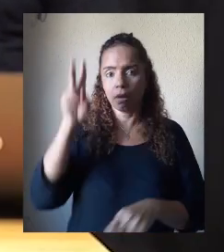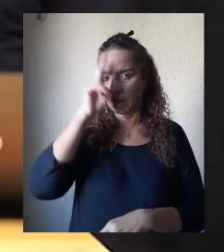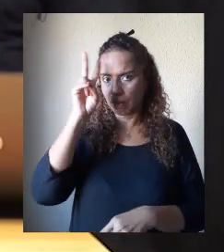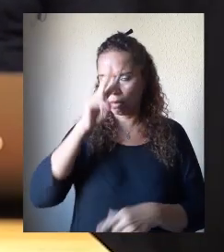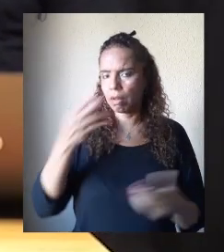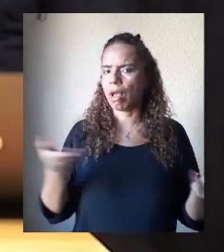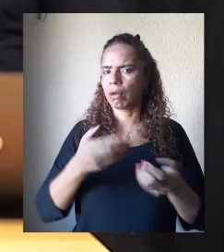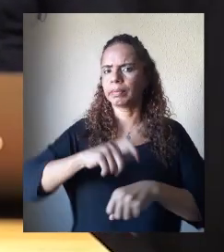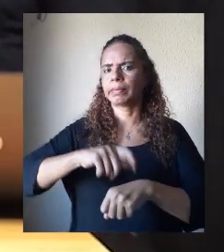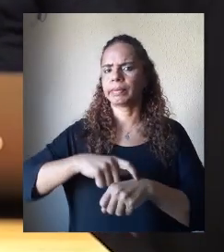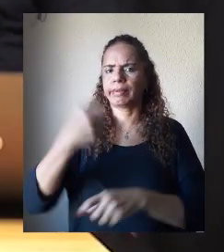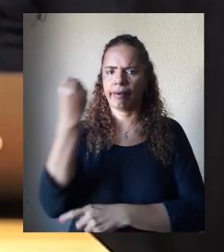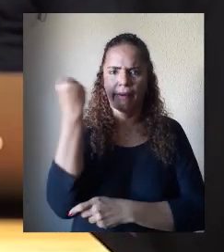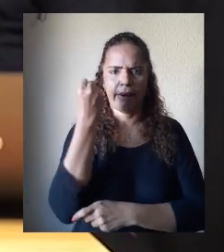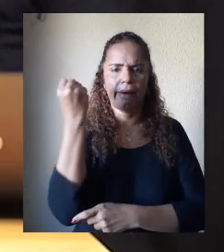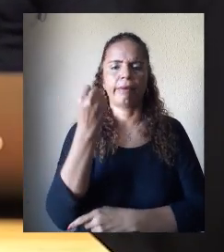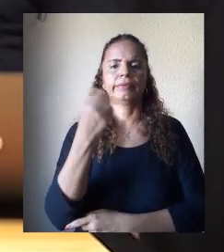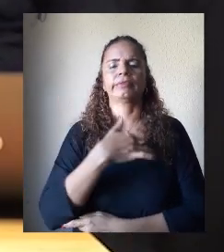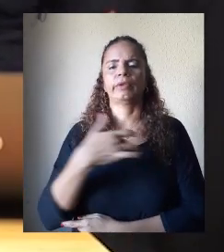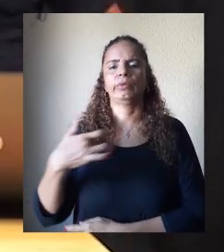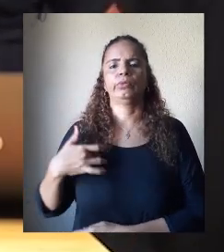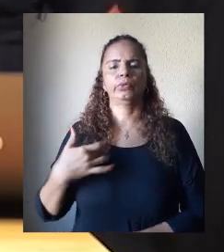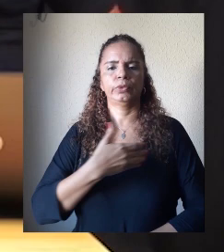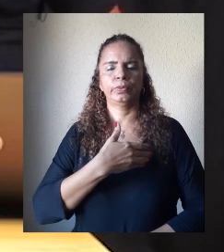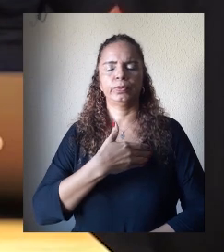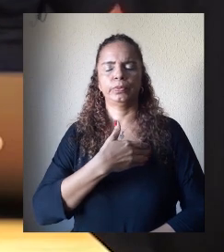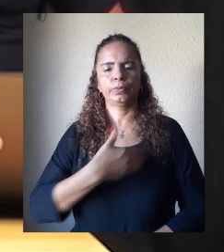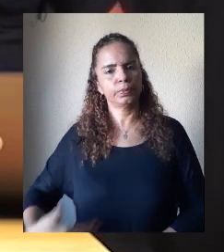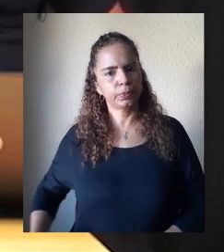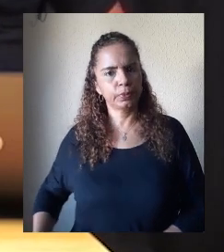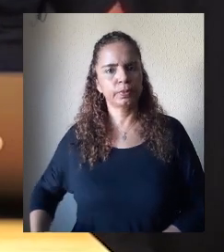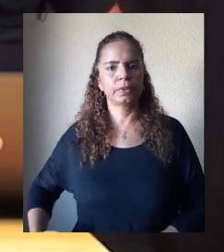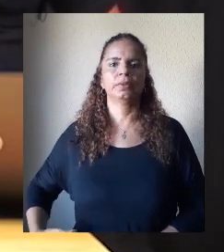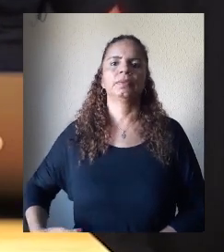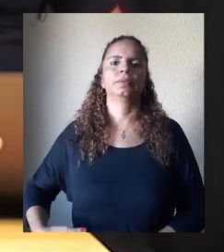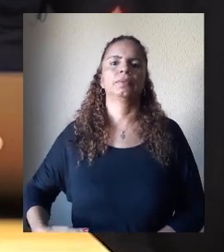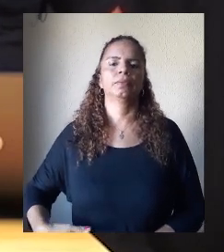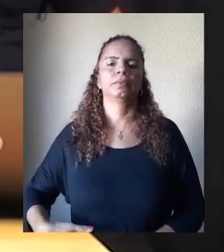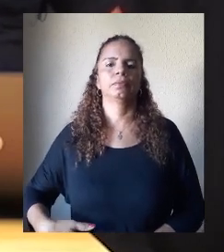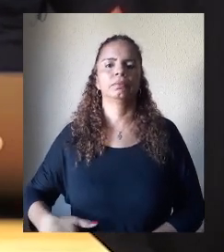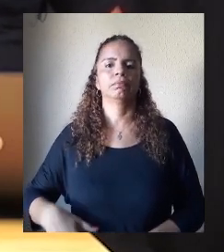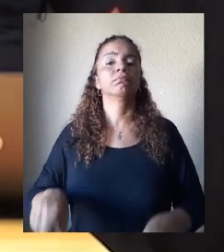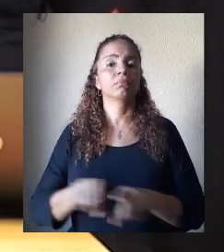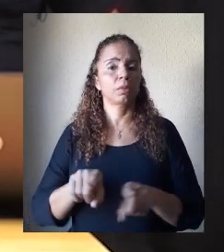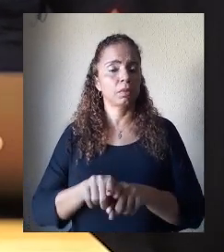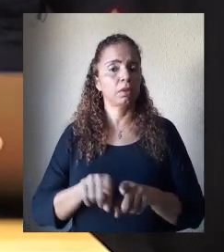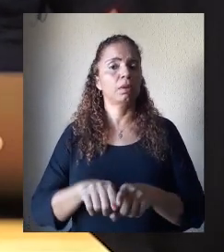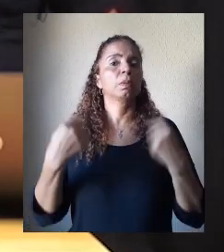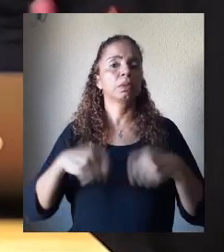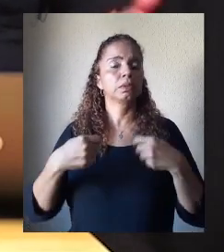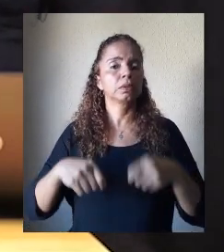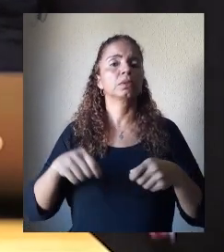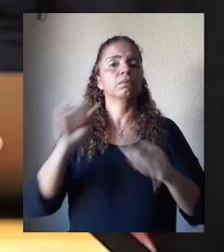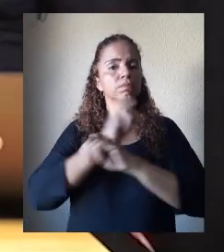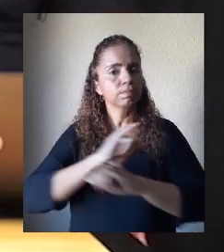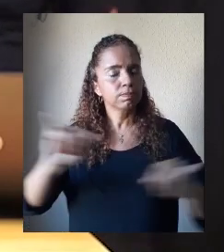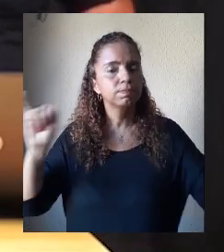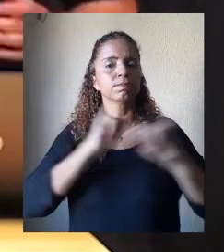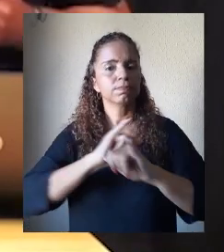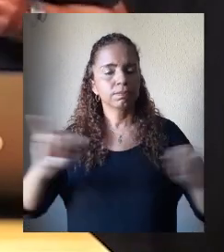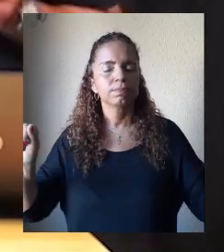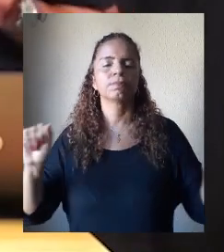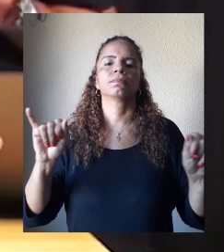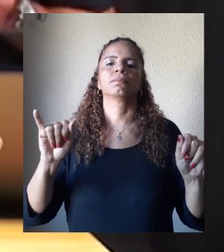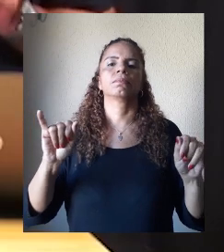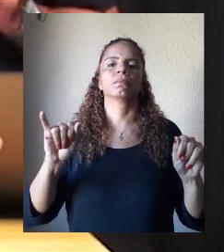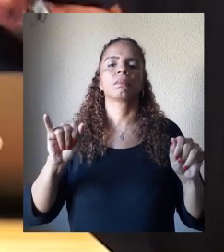que a gente está passando em relação à saúde pública e considerando aí a necessidade de disseminar informação sobre as